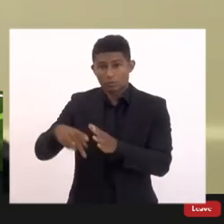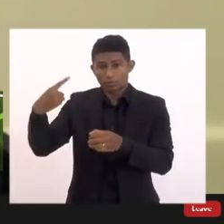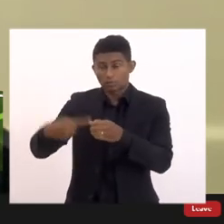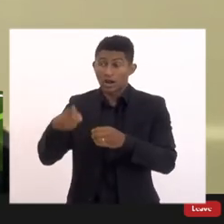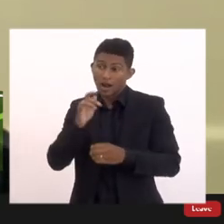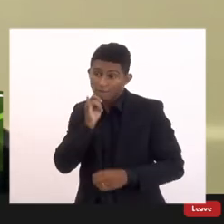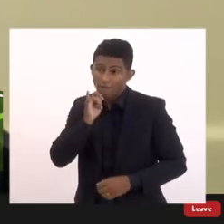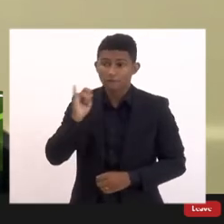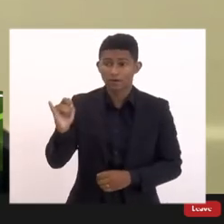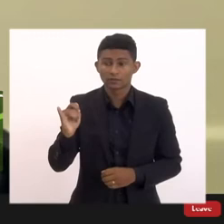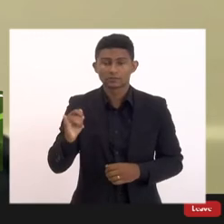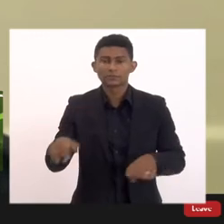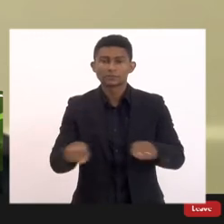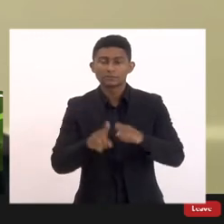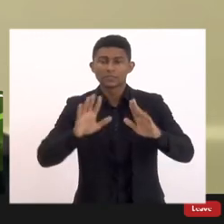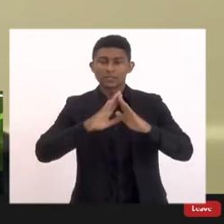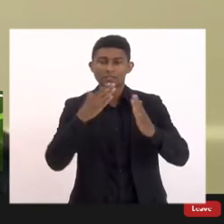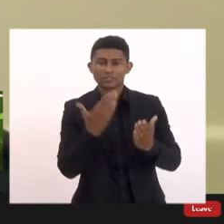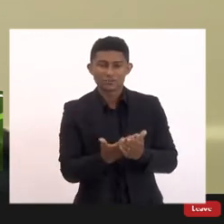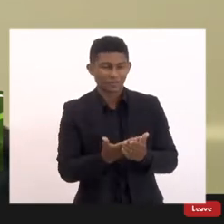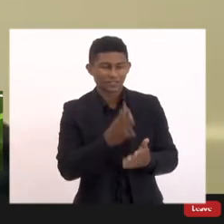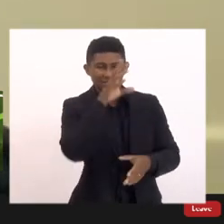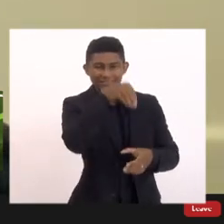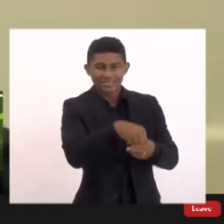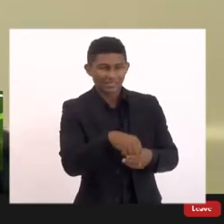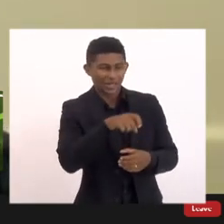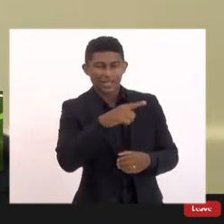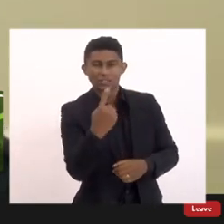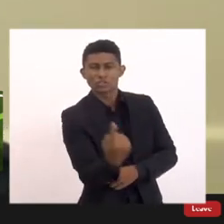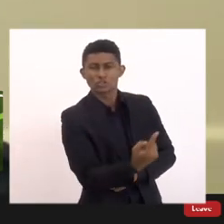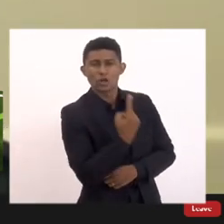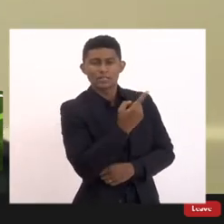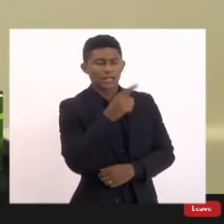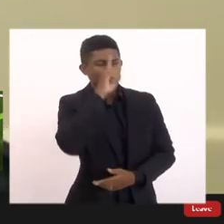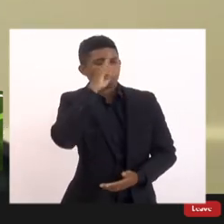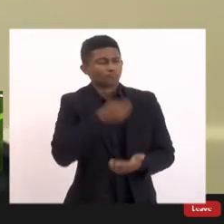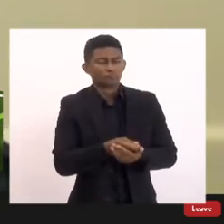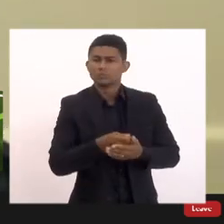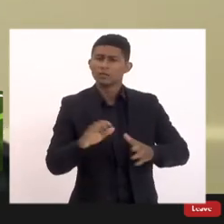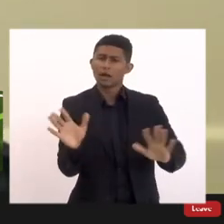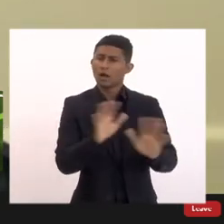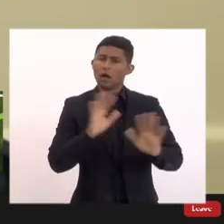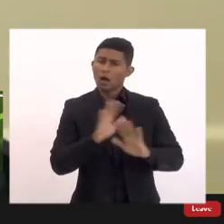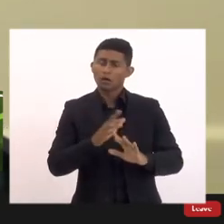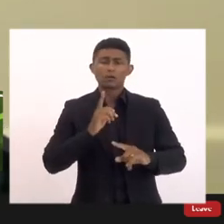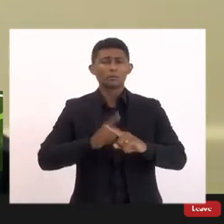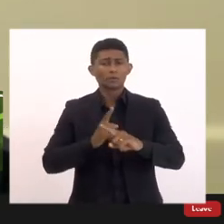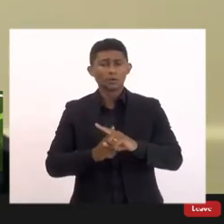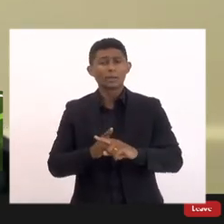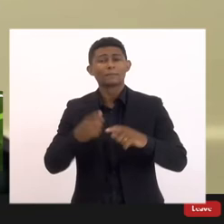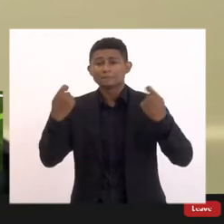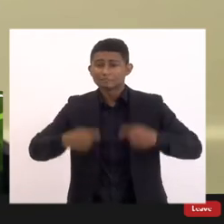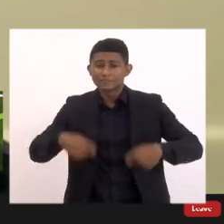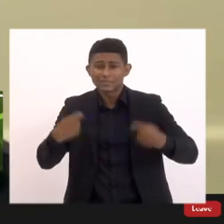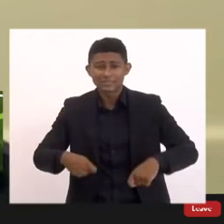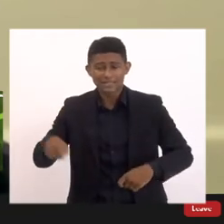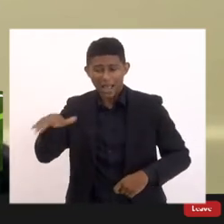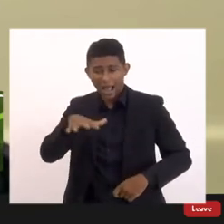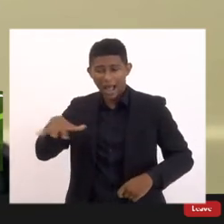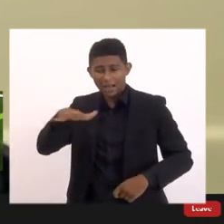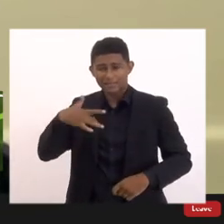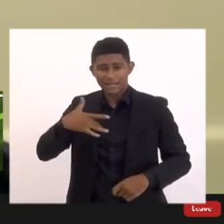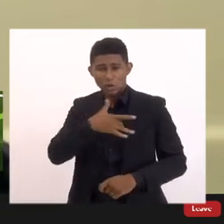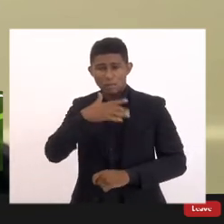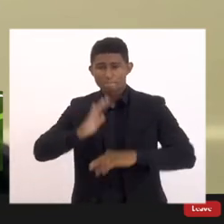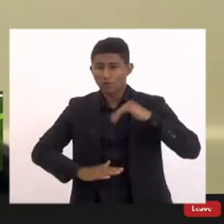porque a escola não tem essa prerrogativa, não é o papel da escola acompanhar uma pessoa que está com sintoma,